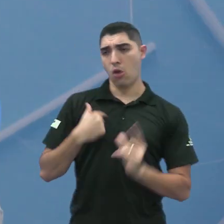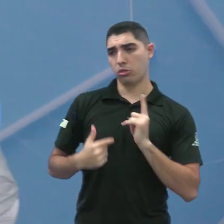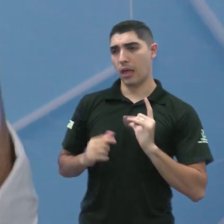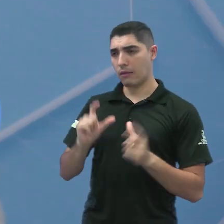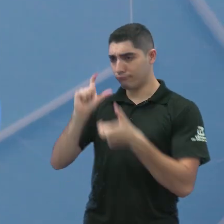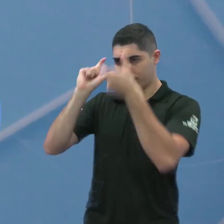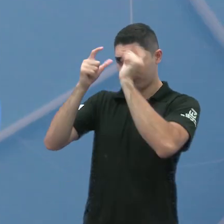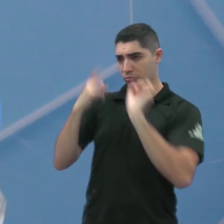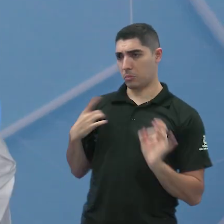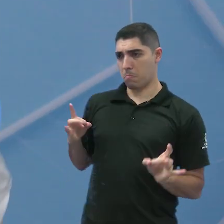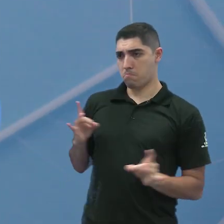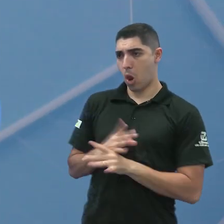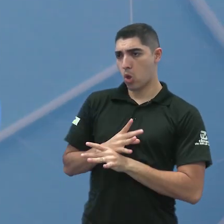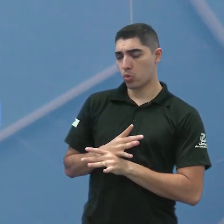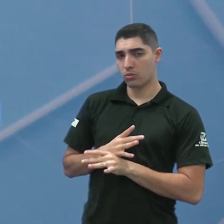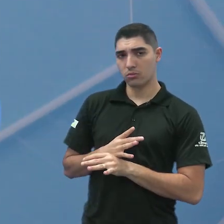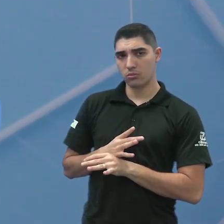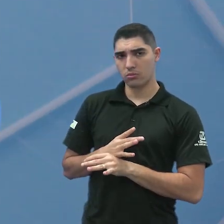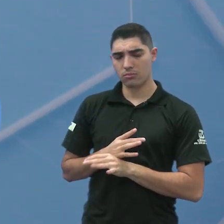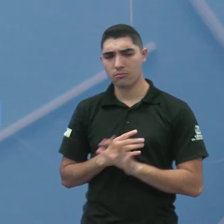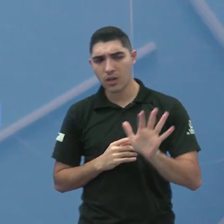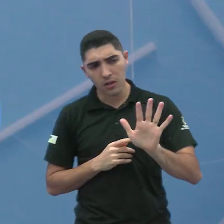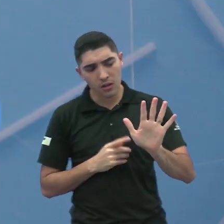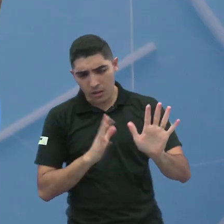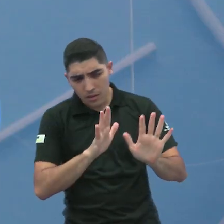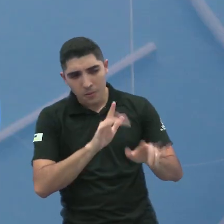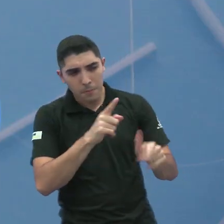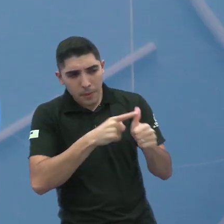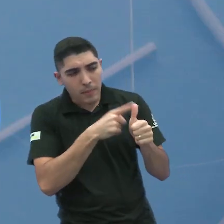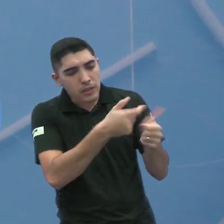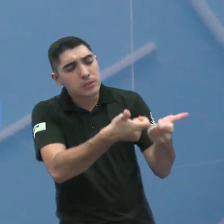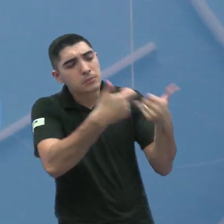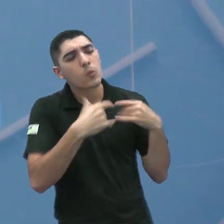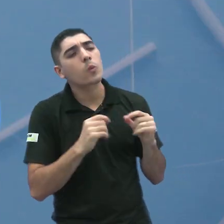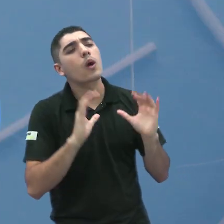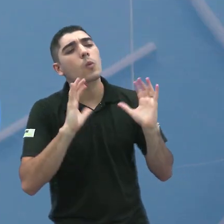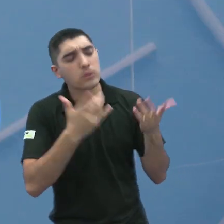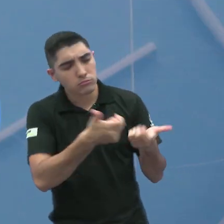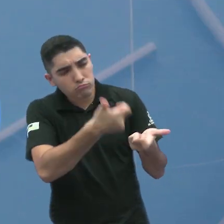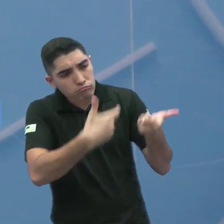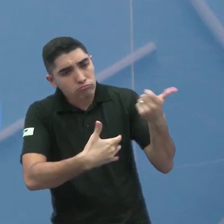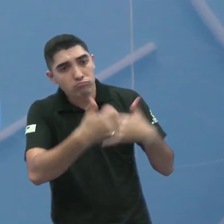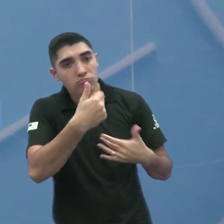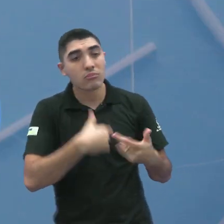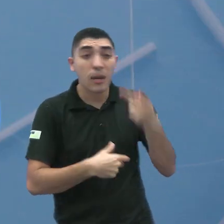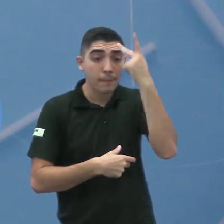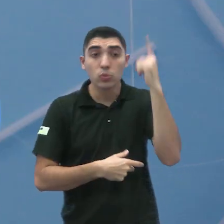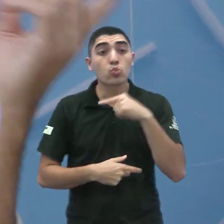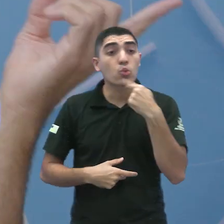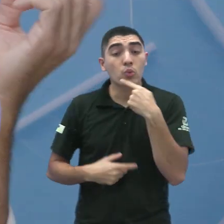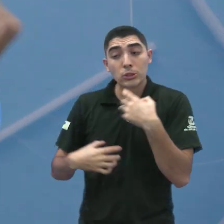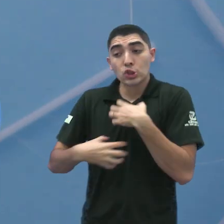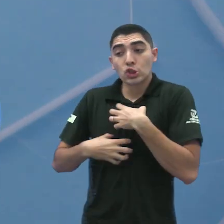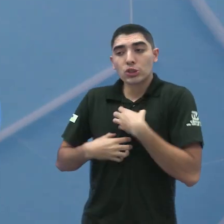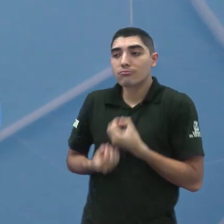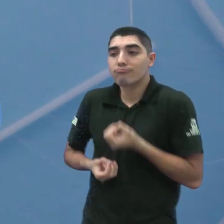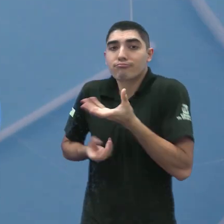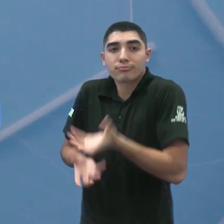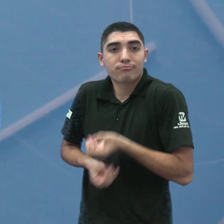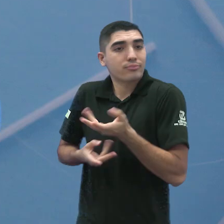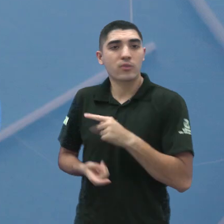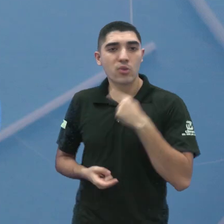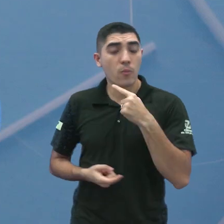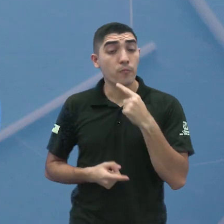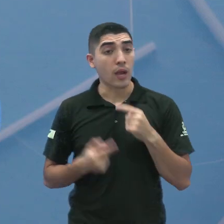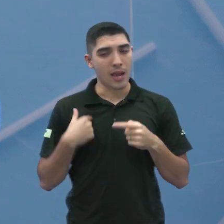já falam diagnóstico em vez de falar o que está acontecendo, e não se apropriarem muito do que estão sentindo. E uma coisa, para complementar o que a